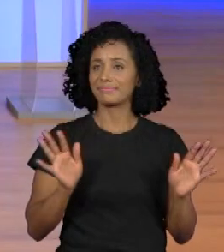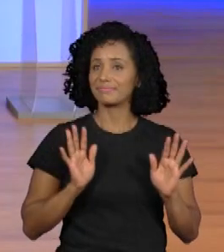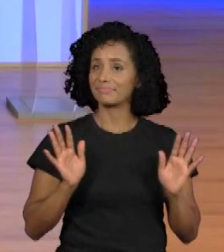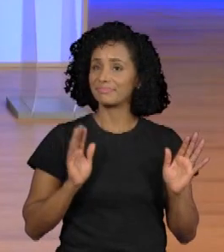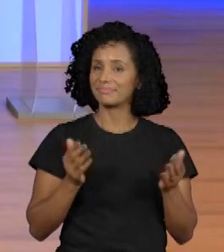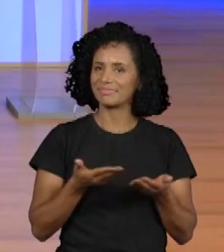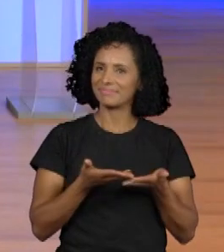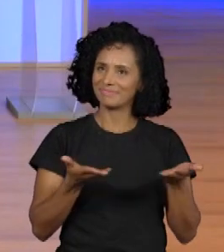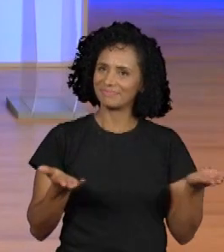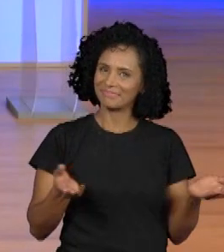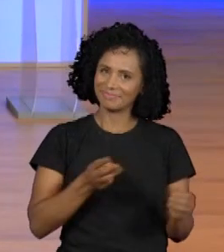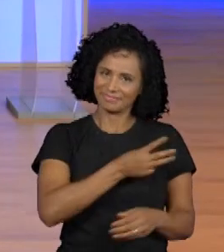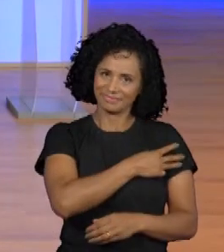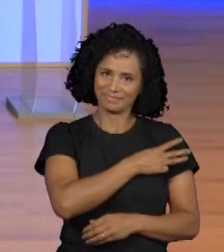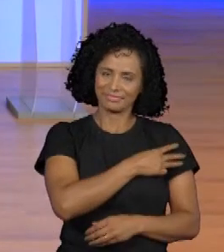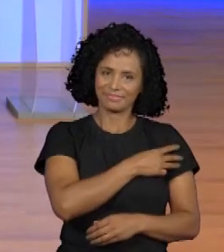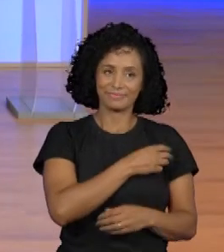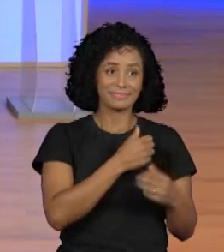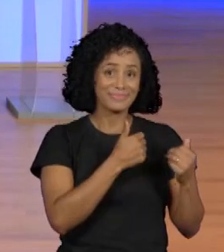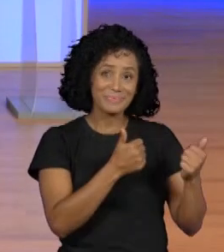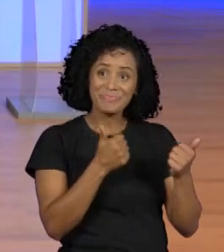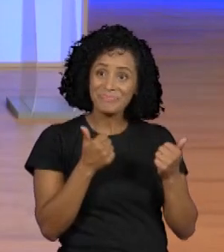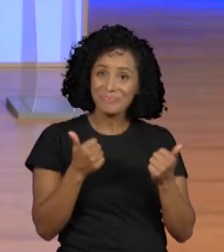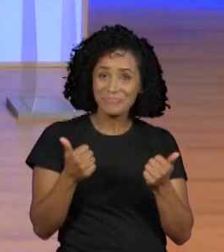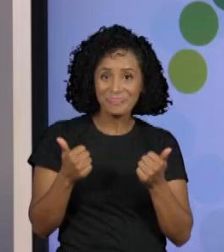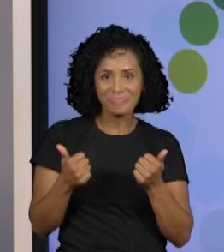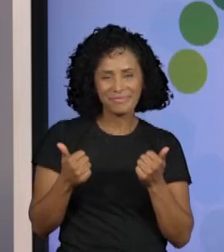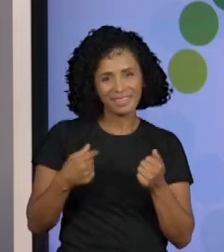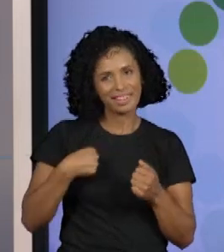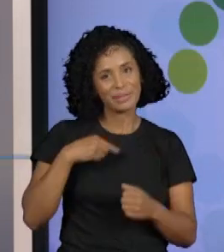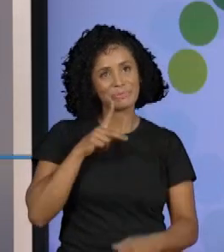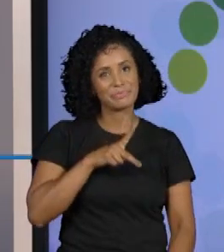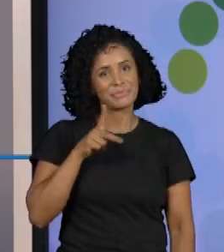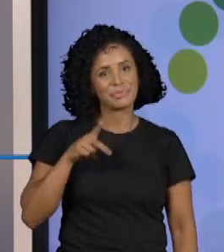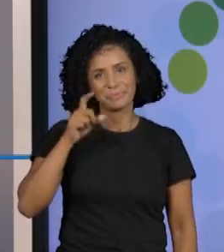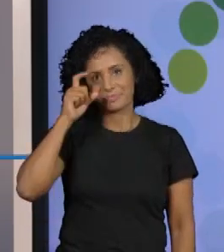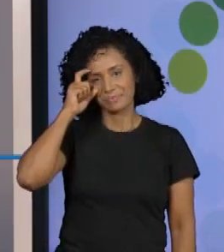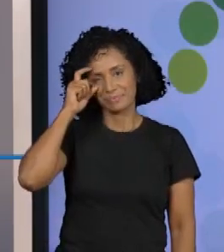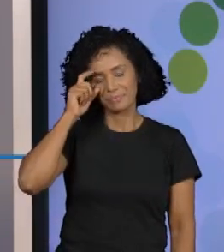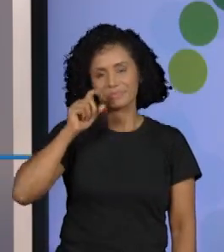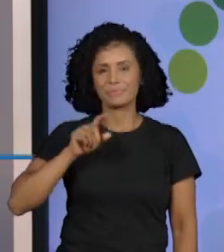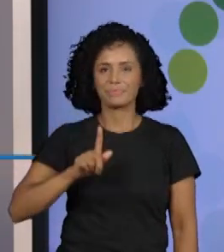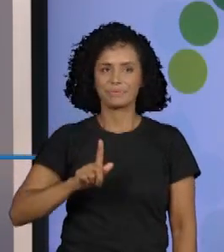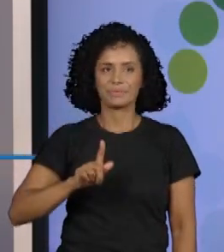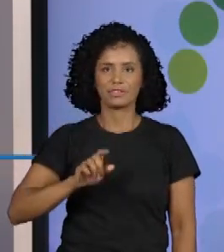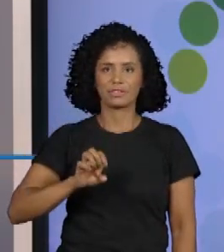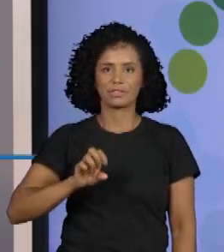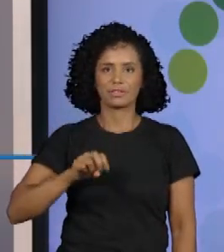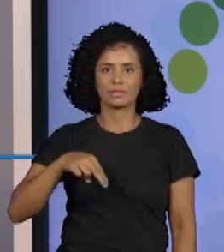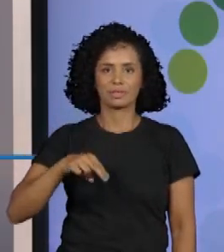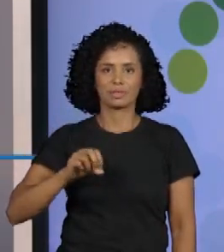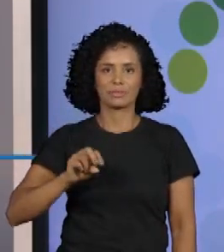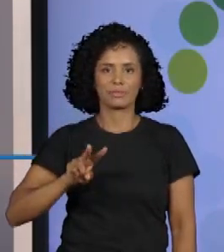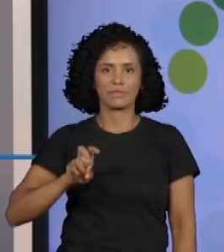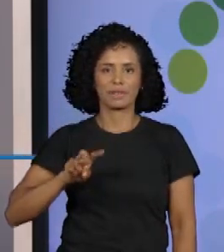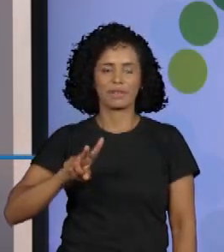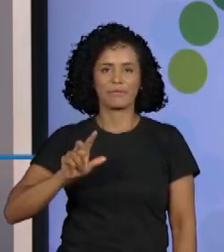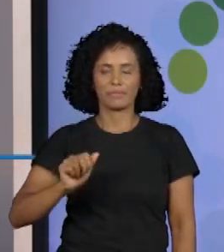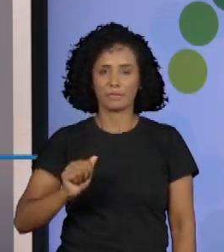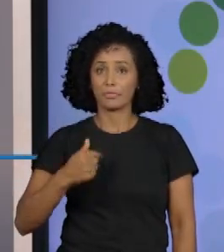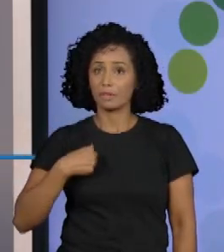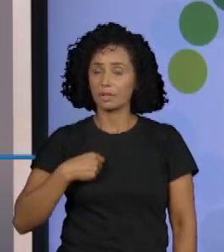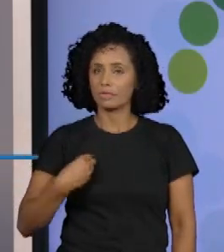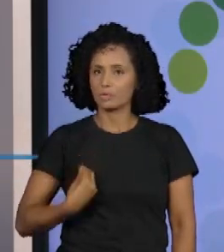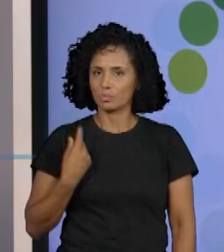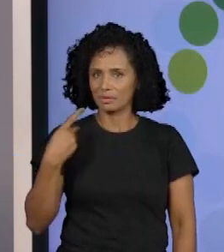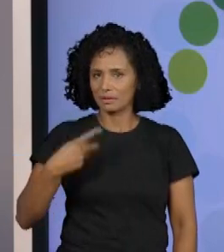estudantes do terceiro ano, tudo bem com vocês? Eu sou a professora Genoveva Alves, estou aqui para mais uma aula de matemática. Sejam